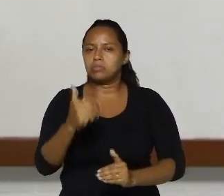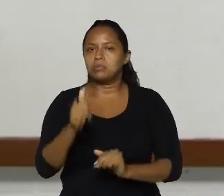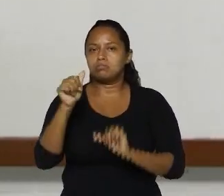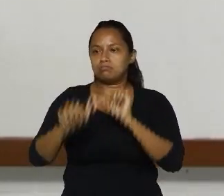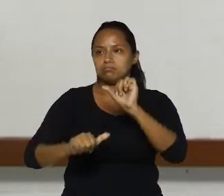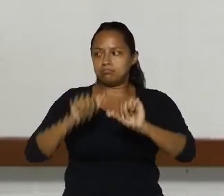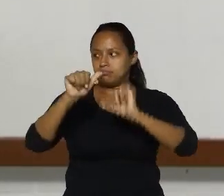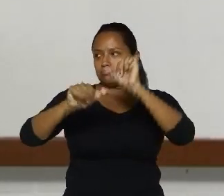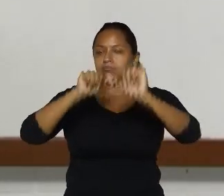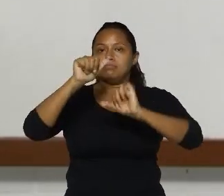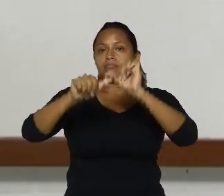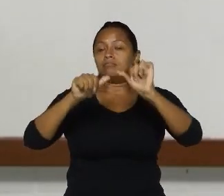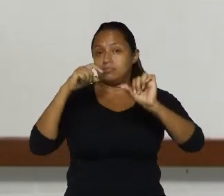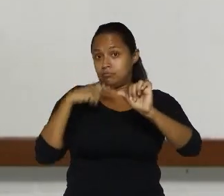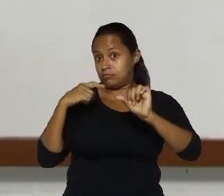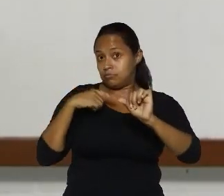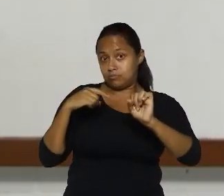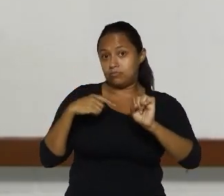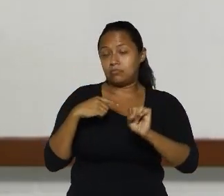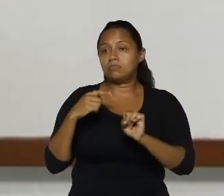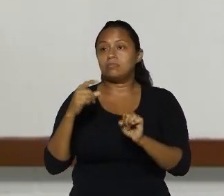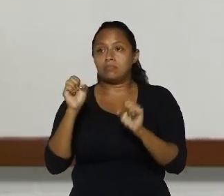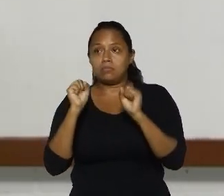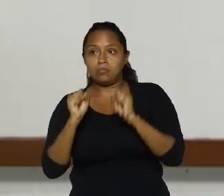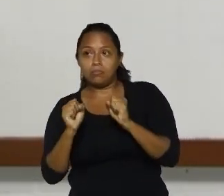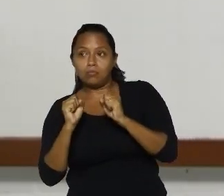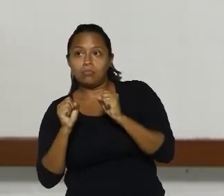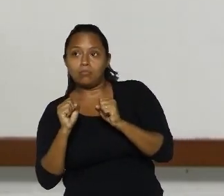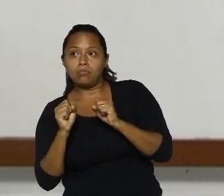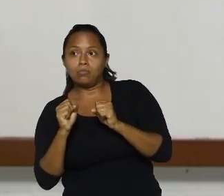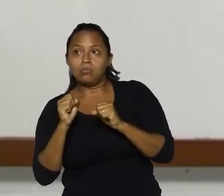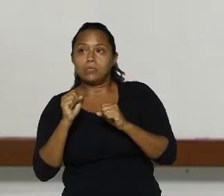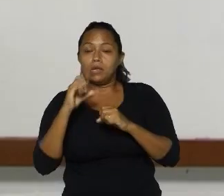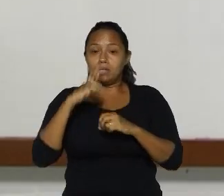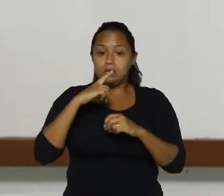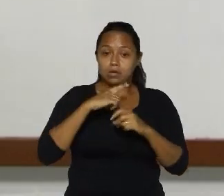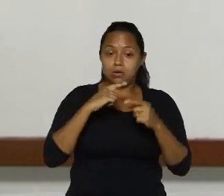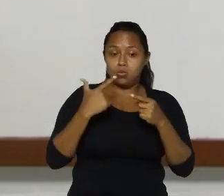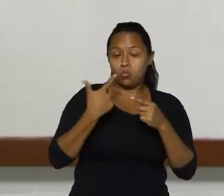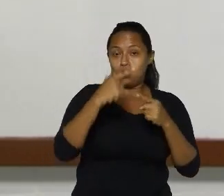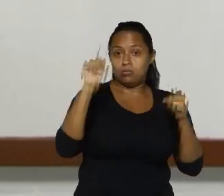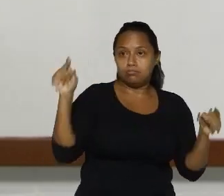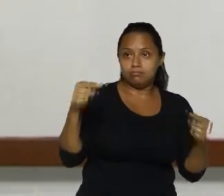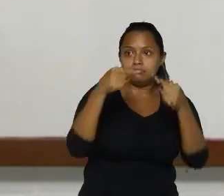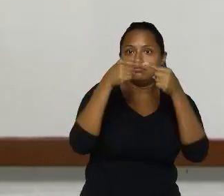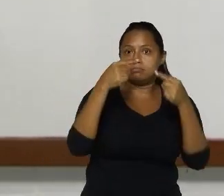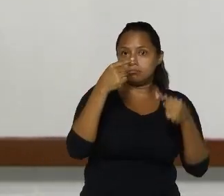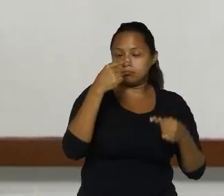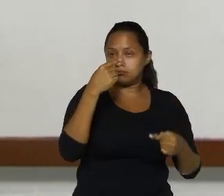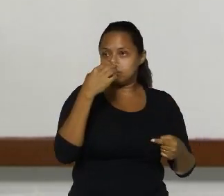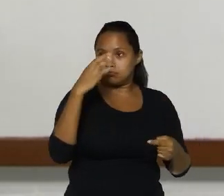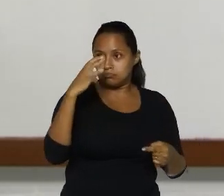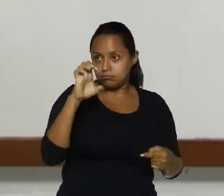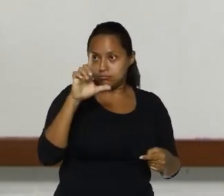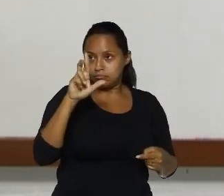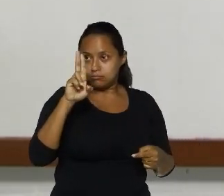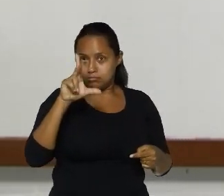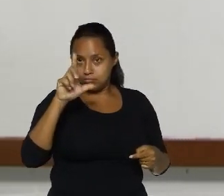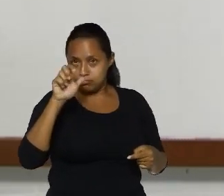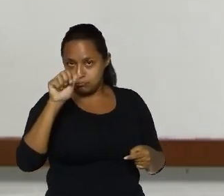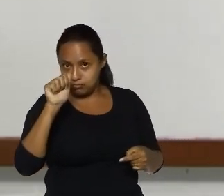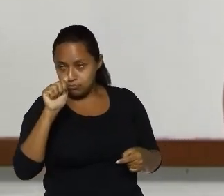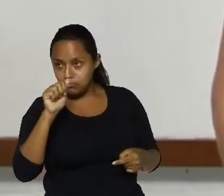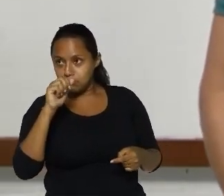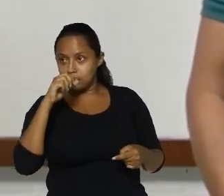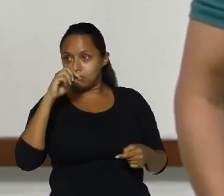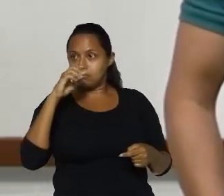essa célula, chamada de célula-mãe, ela pode formar a célula linfóide, que vai dar origem aos famosos linfócitos,